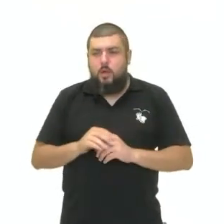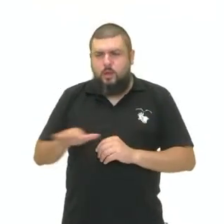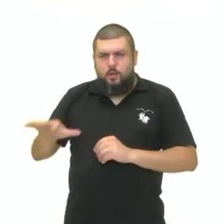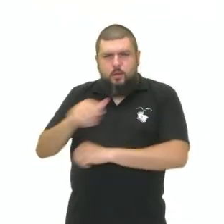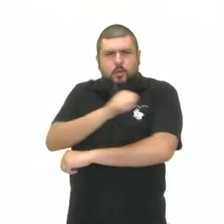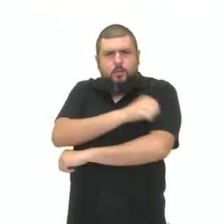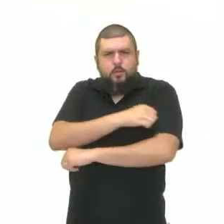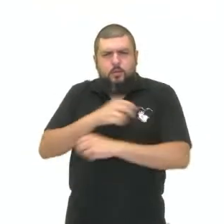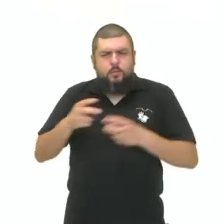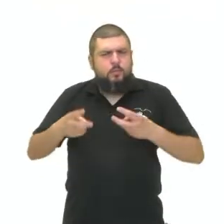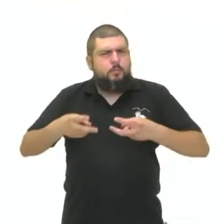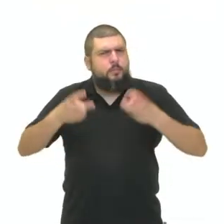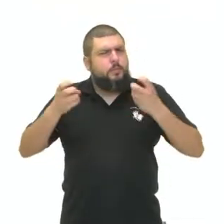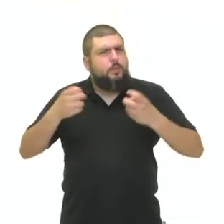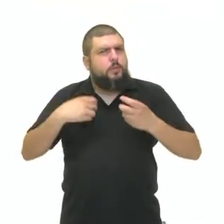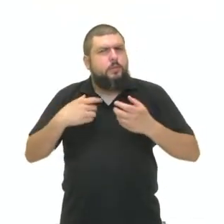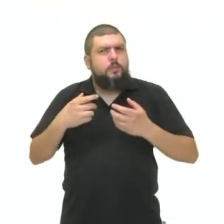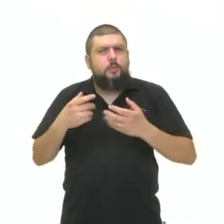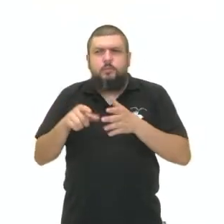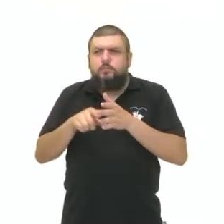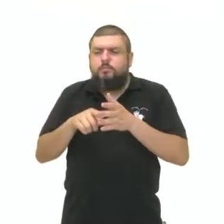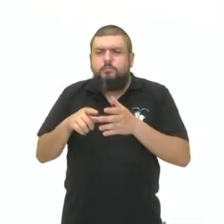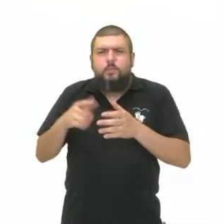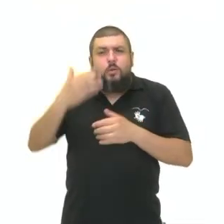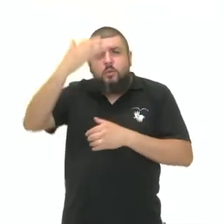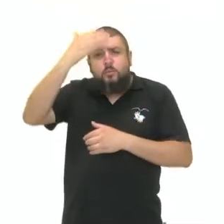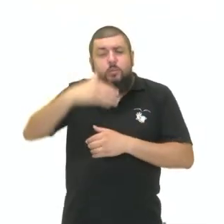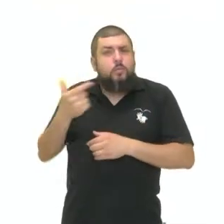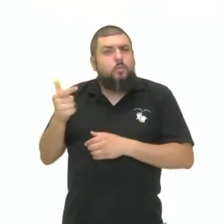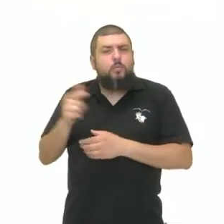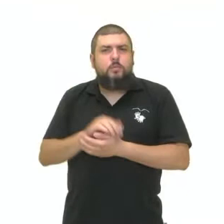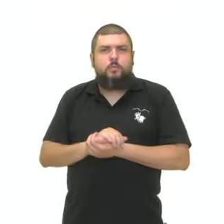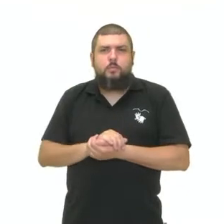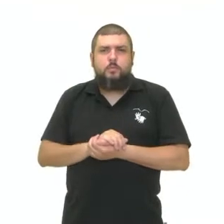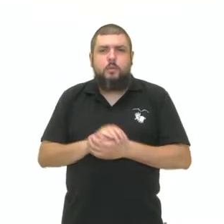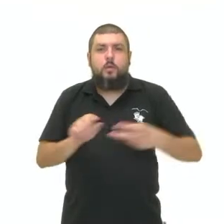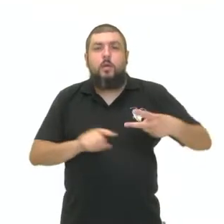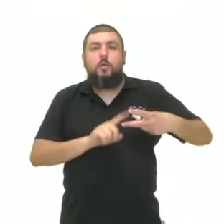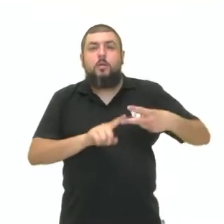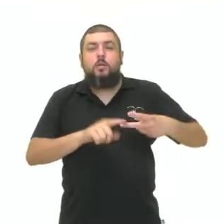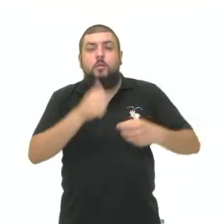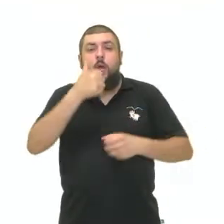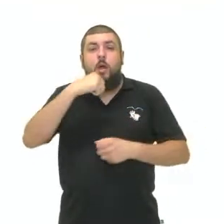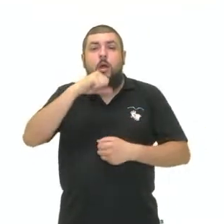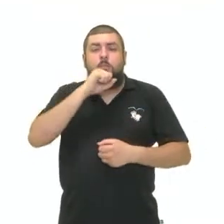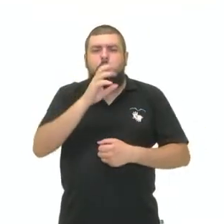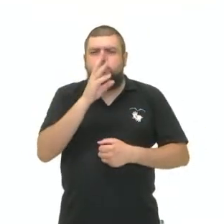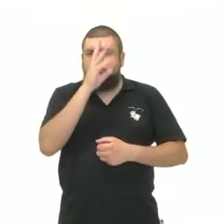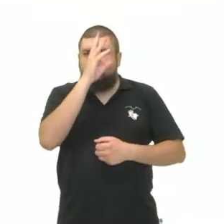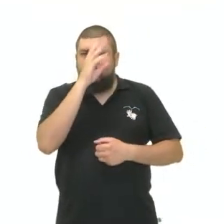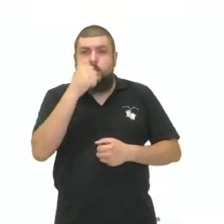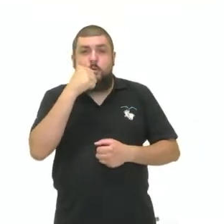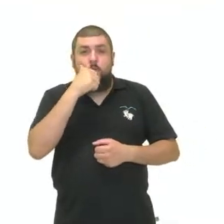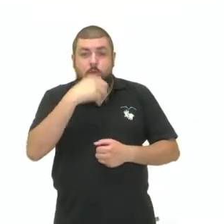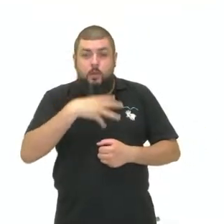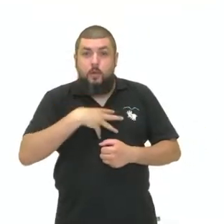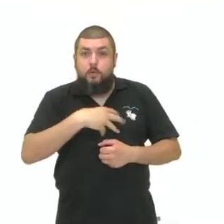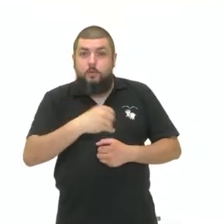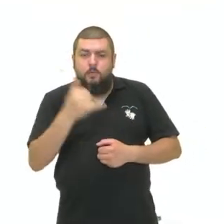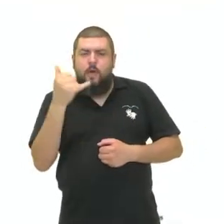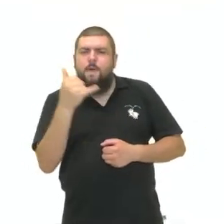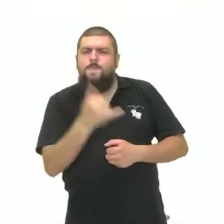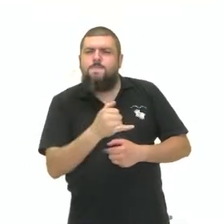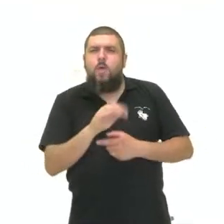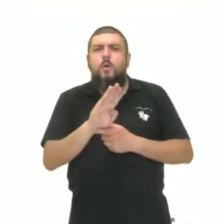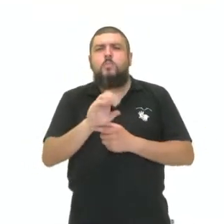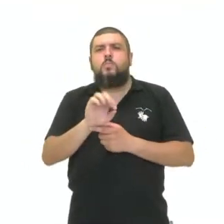a afirmação do título. A de uma mãe que teria aplicado Botox na filha pequena. Os jovens foram